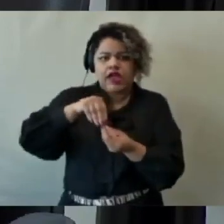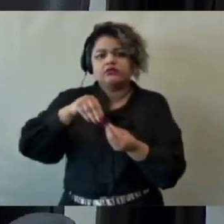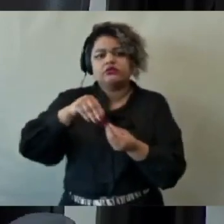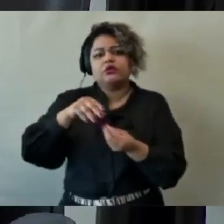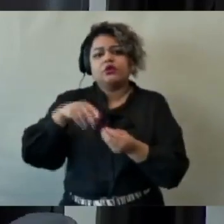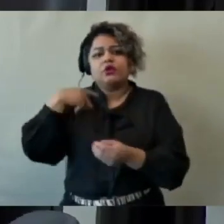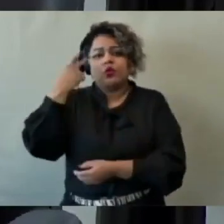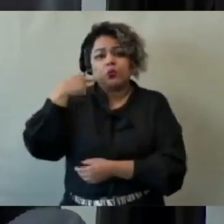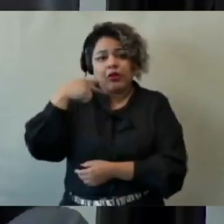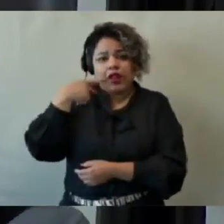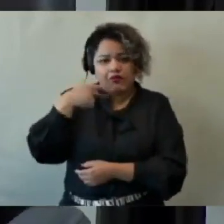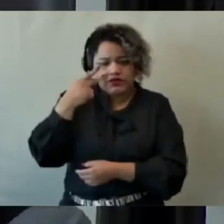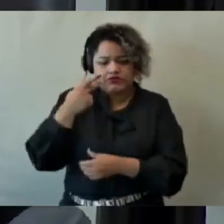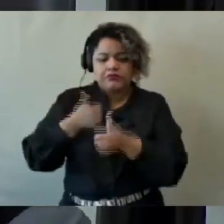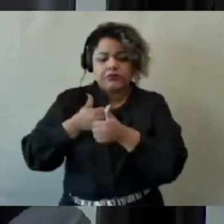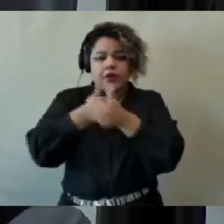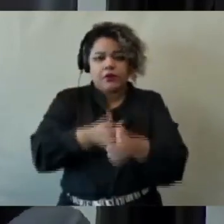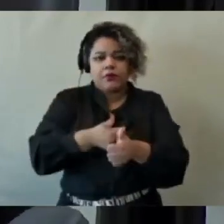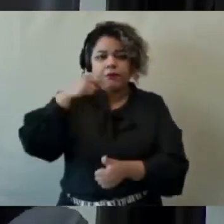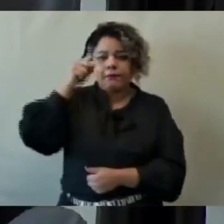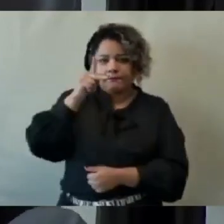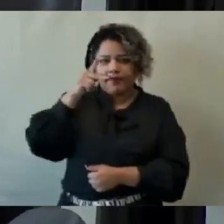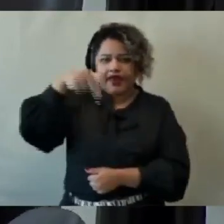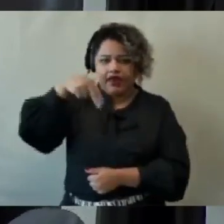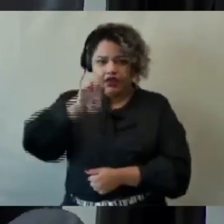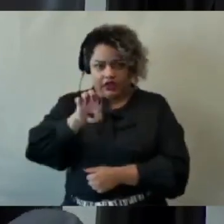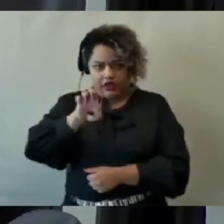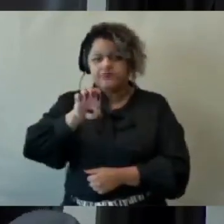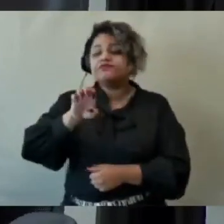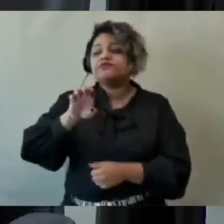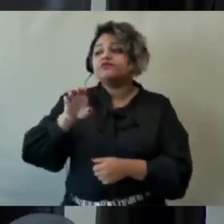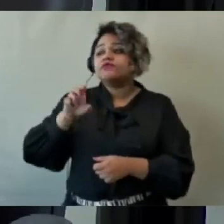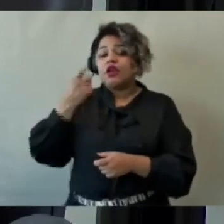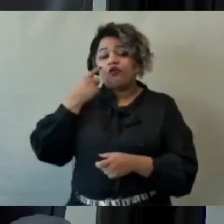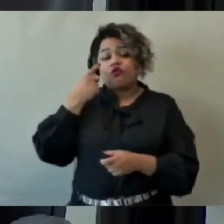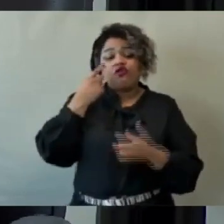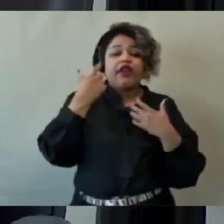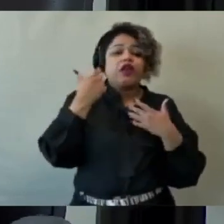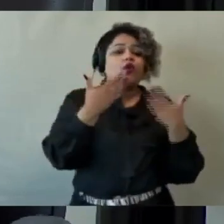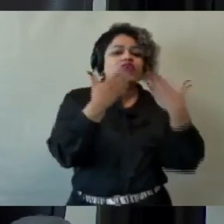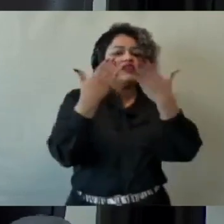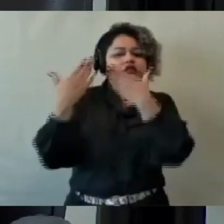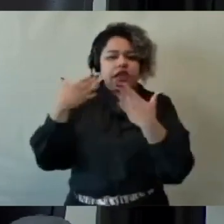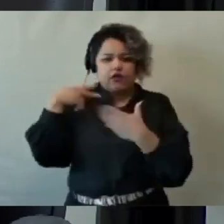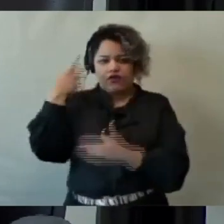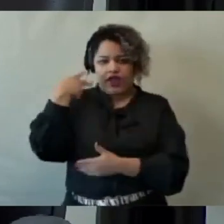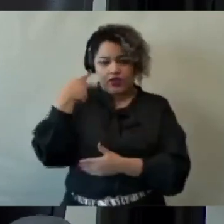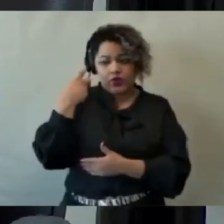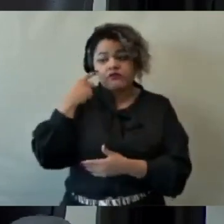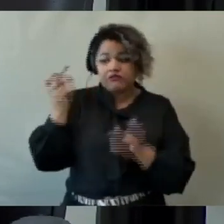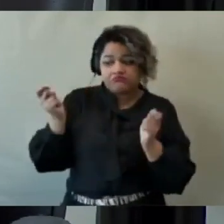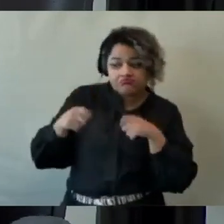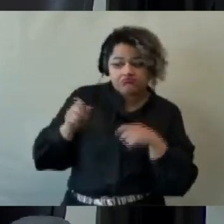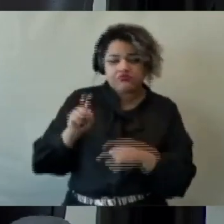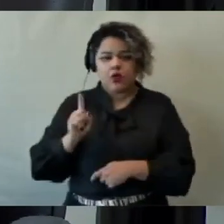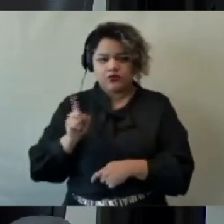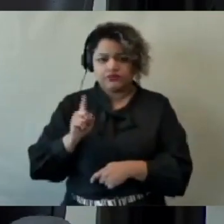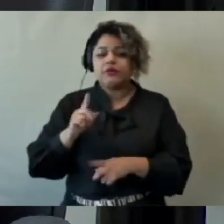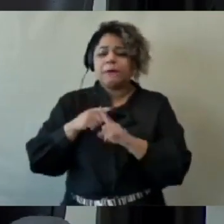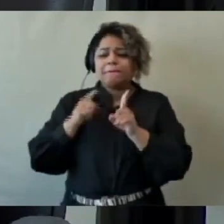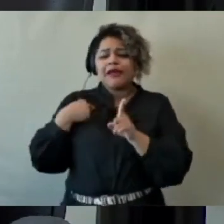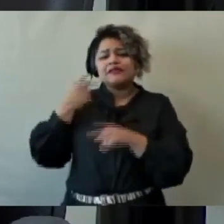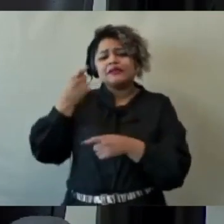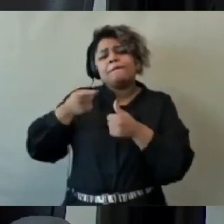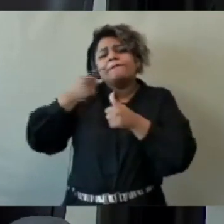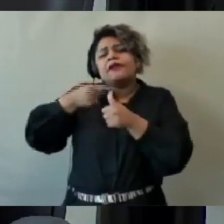a aplicação do PME. Eu acho que a gente pode conversar com os outros vereadores sobre essa possibilidade. Mas, primeiro, eu pensei da gente fazer uma moção de